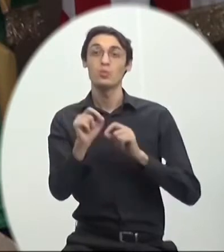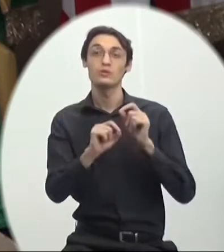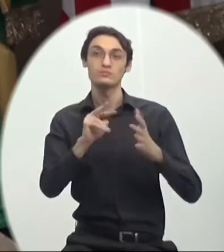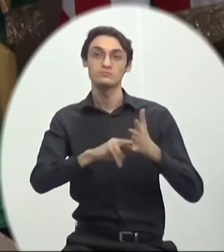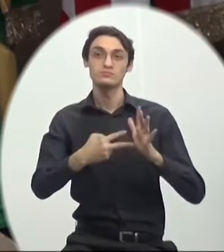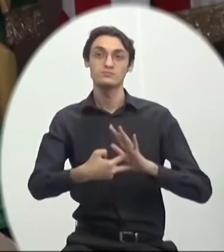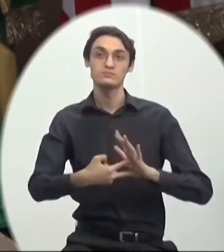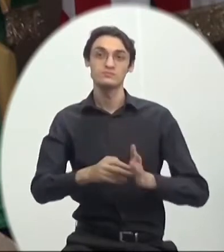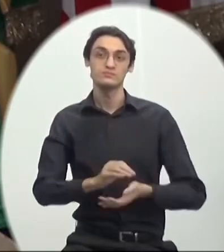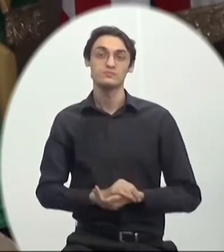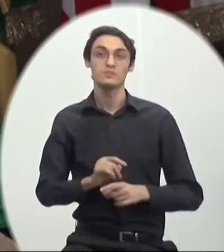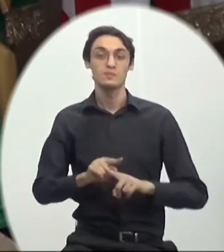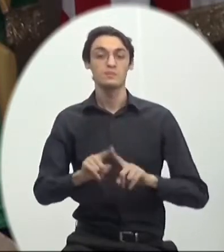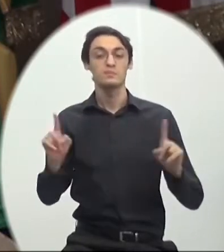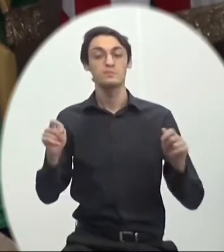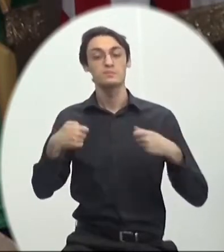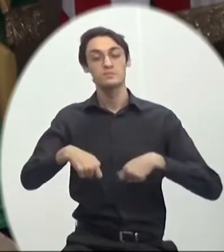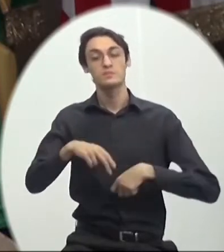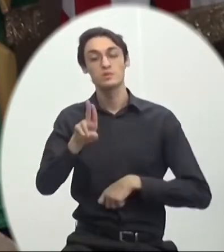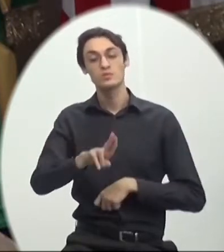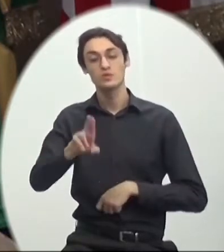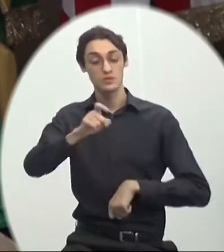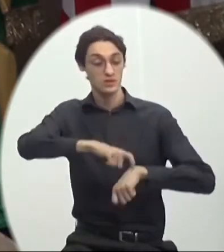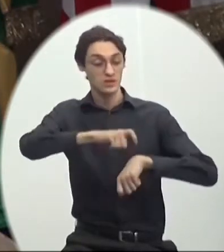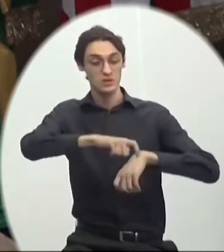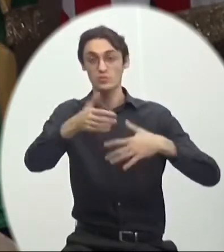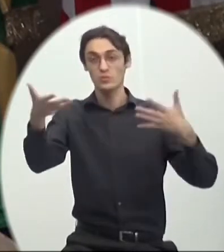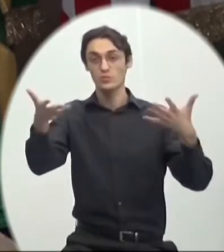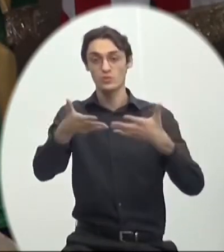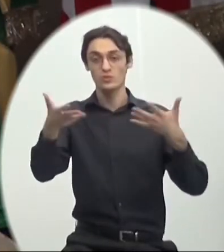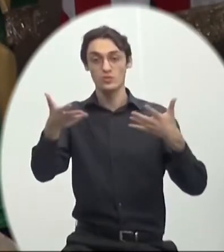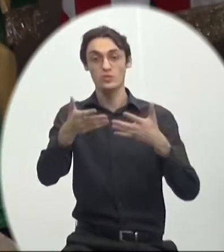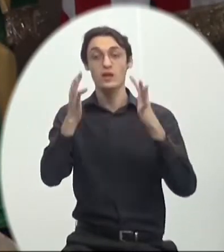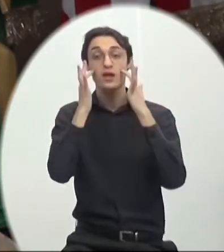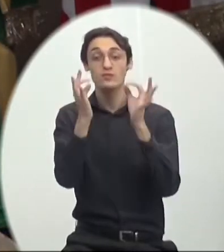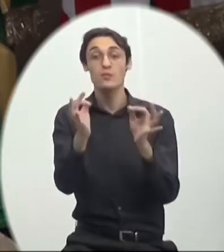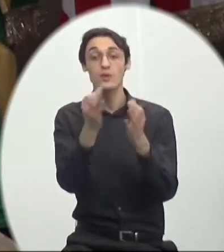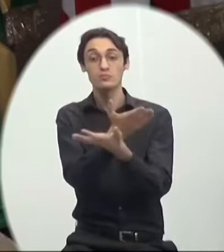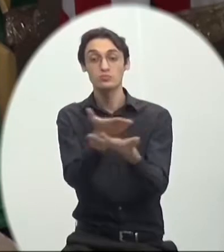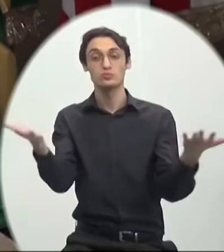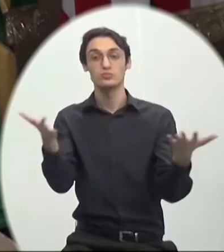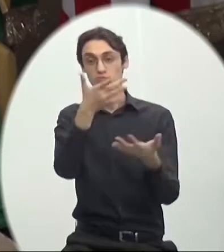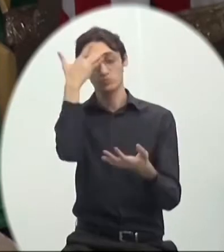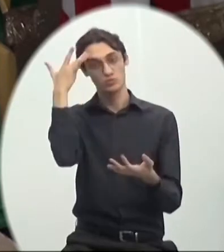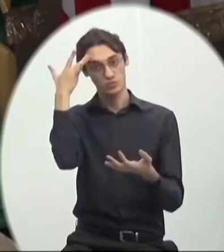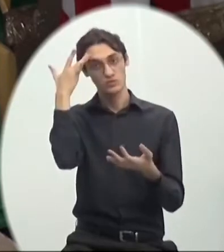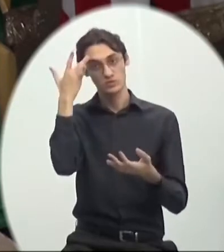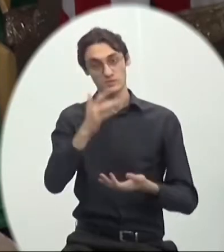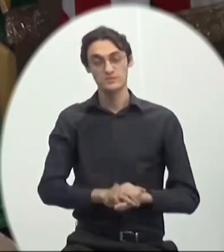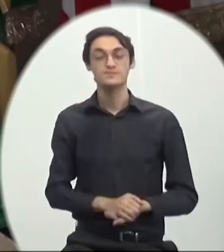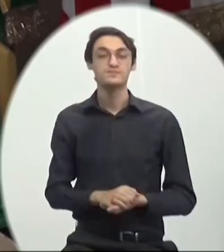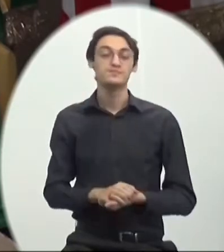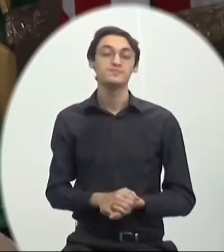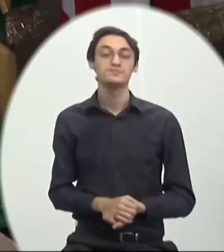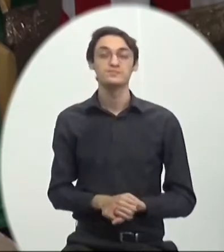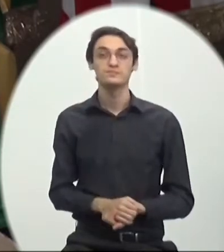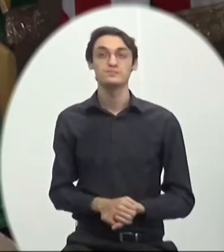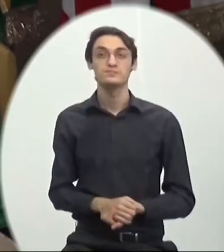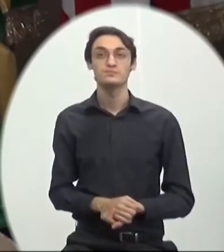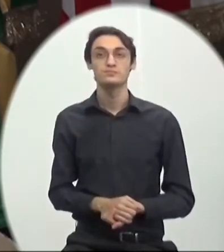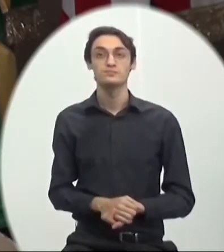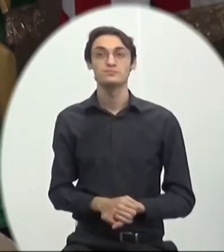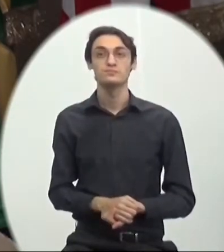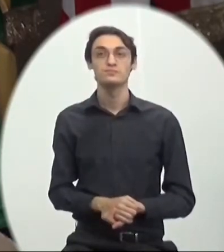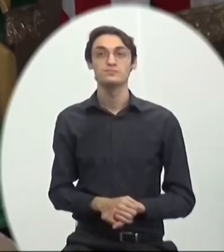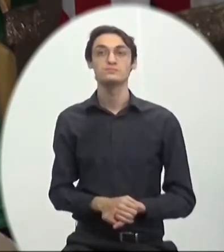também usar desse horário, desse expediente, para chamar a atenção de todos. Então, de fato,